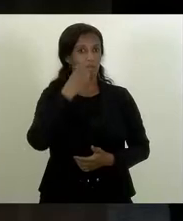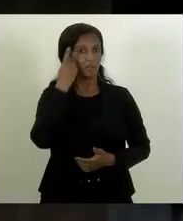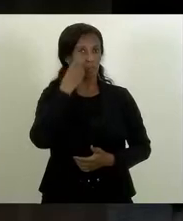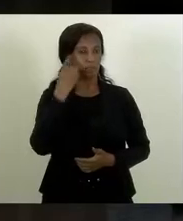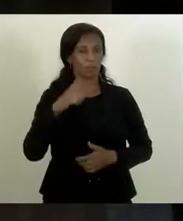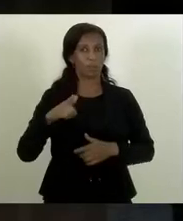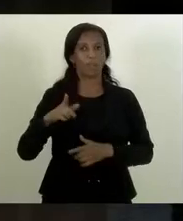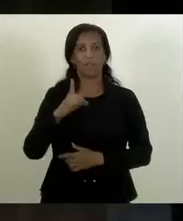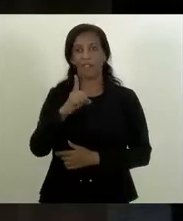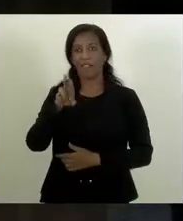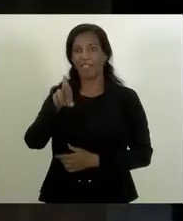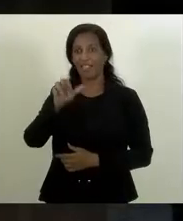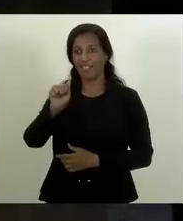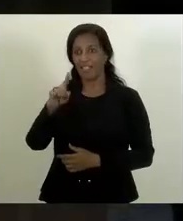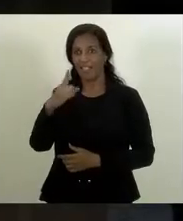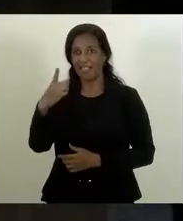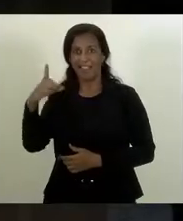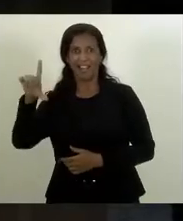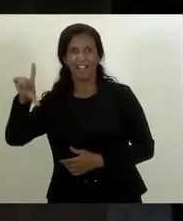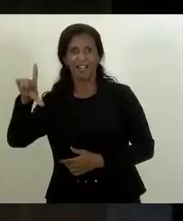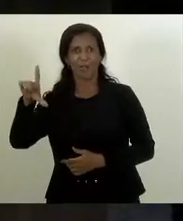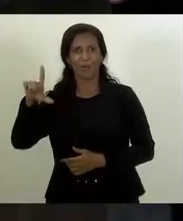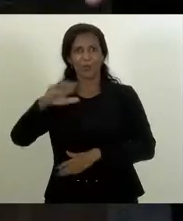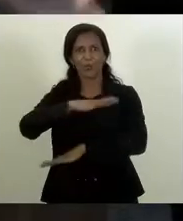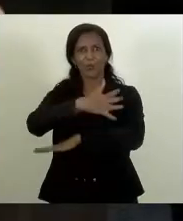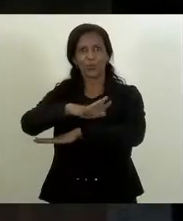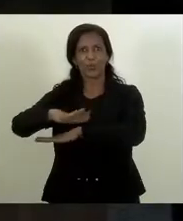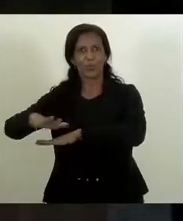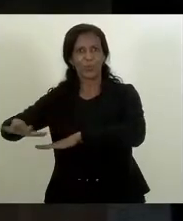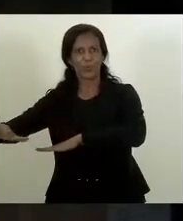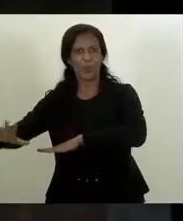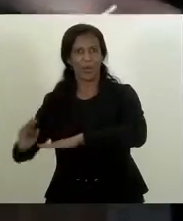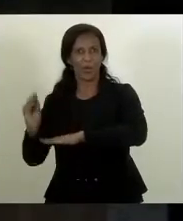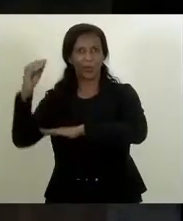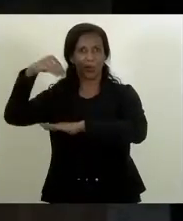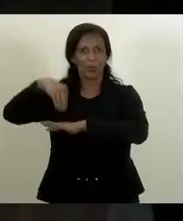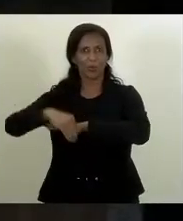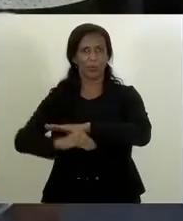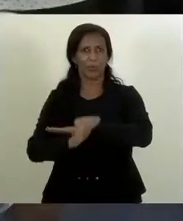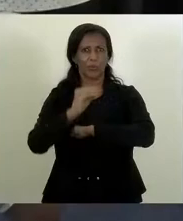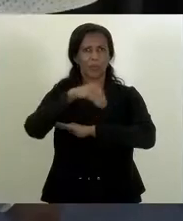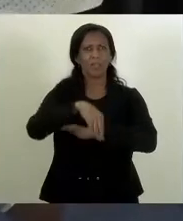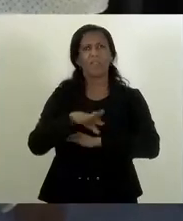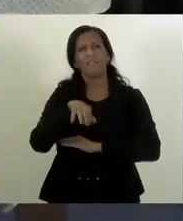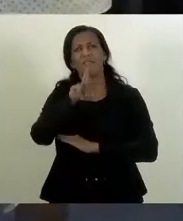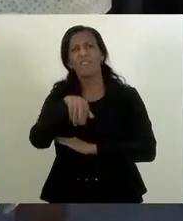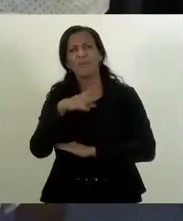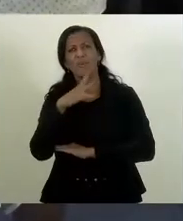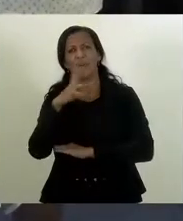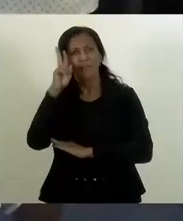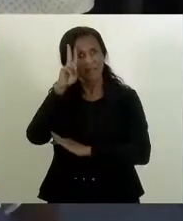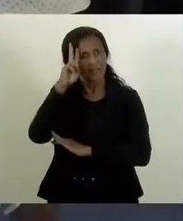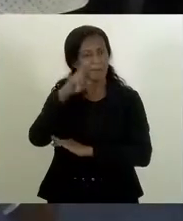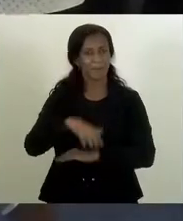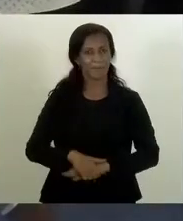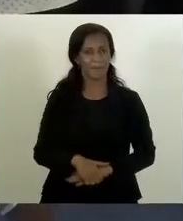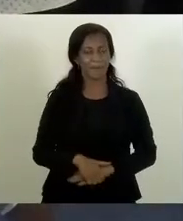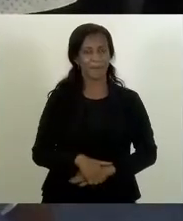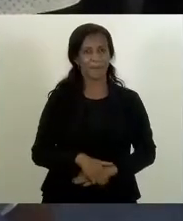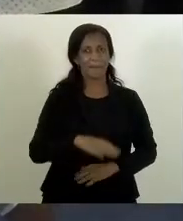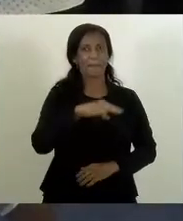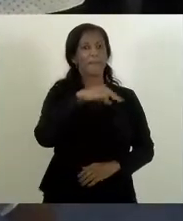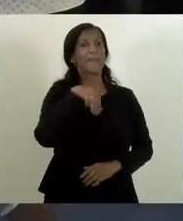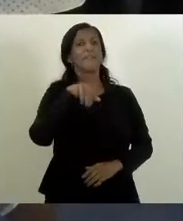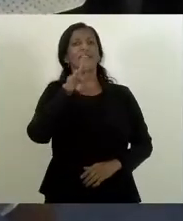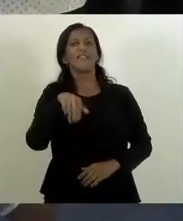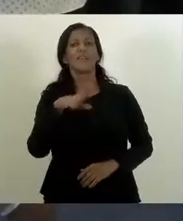no Dragão do Mar. Quem é que conhece a história do Dragão do Mar? Manuel Congo. Quem é